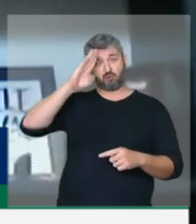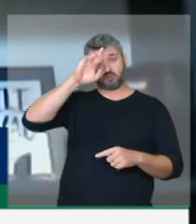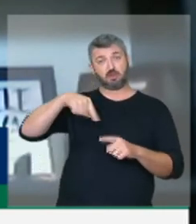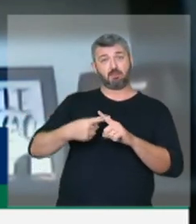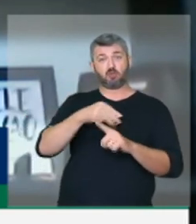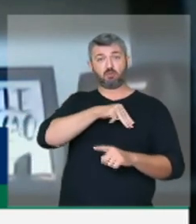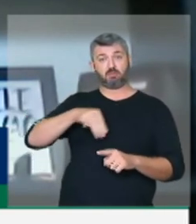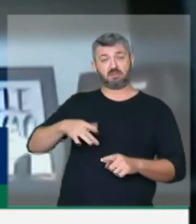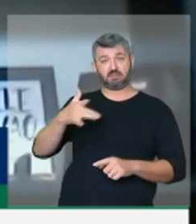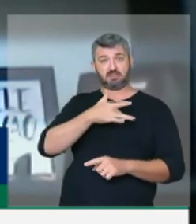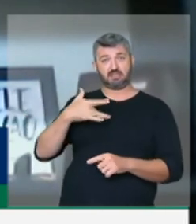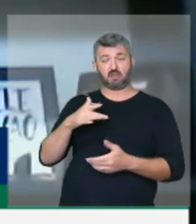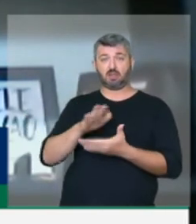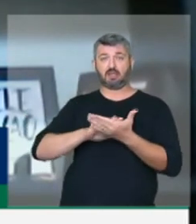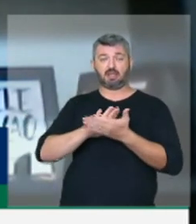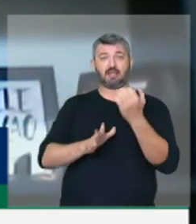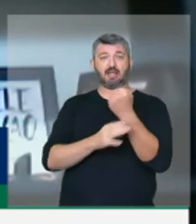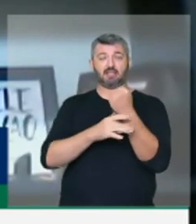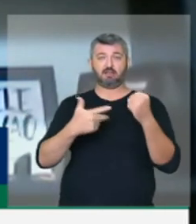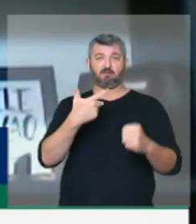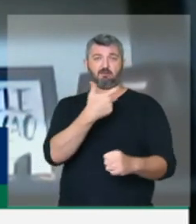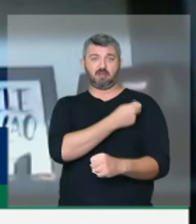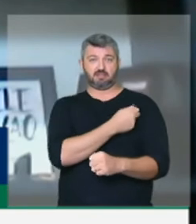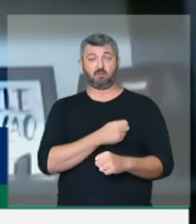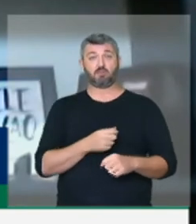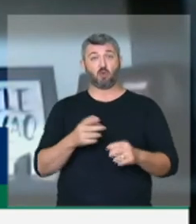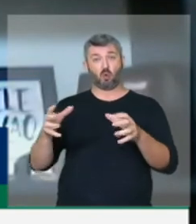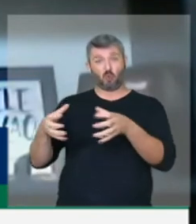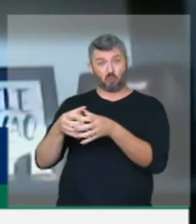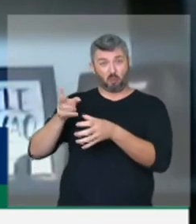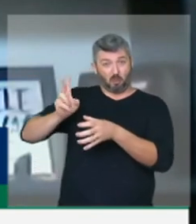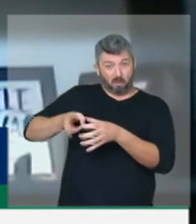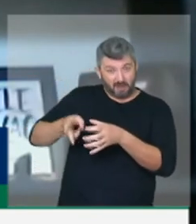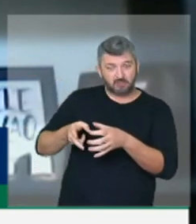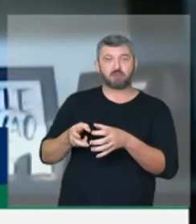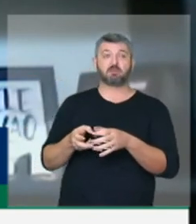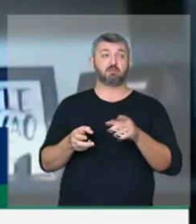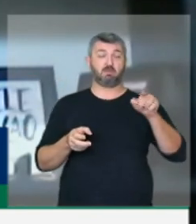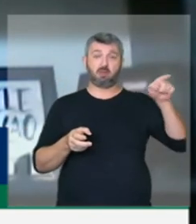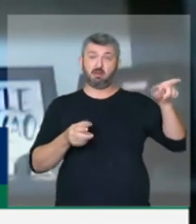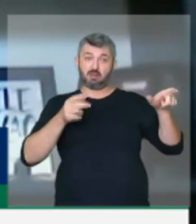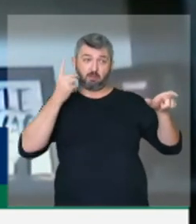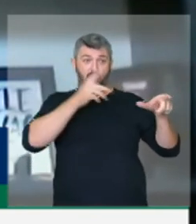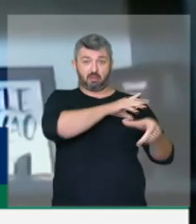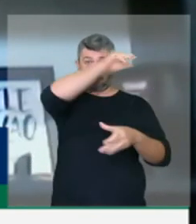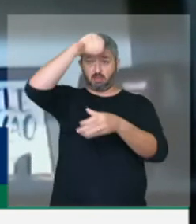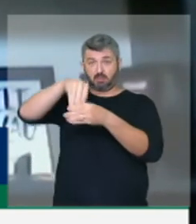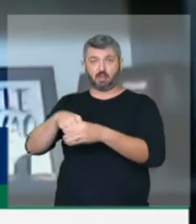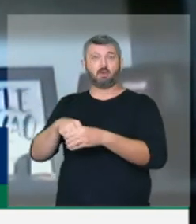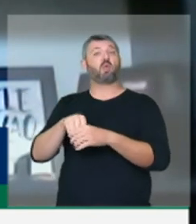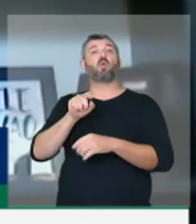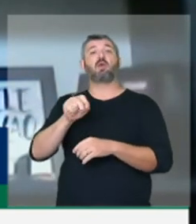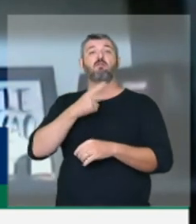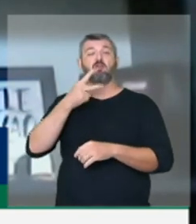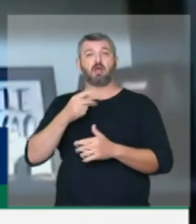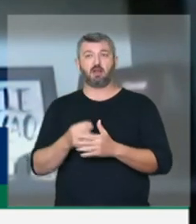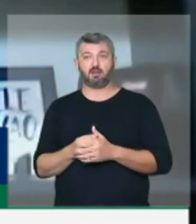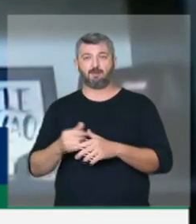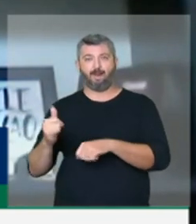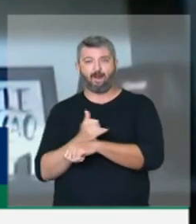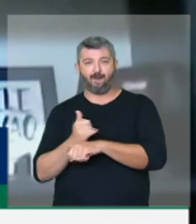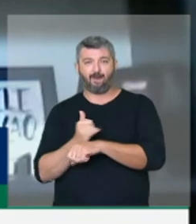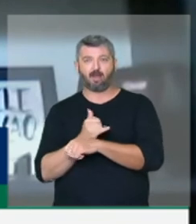não garantiram a vacinação. E essa extrema-direita, que é expressa também pelo Daniel Silveira, ela tem como